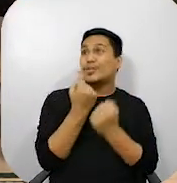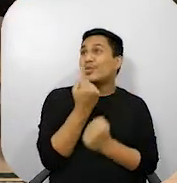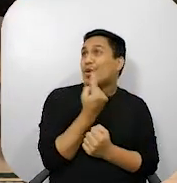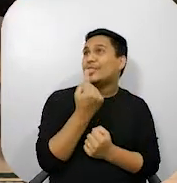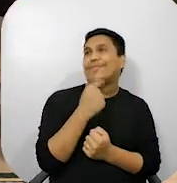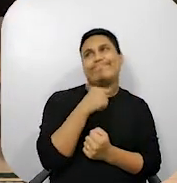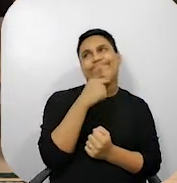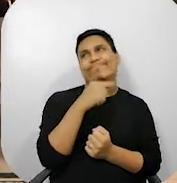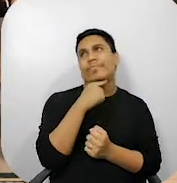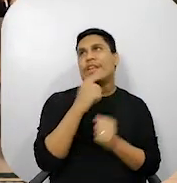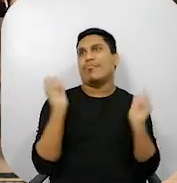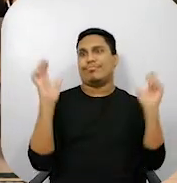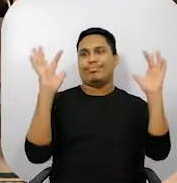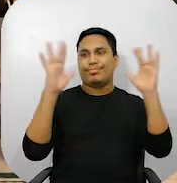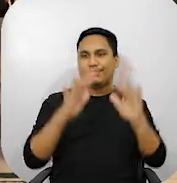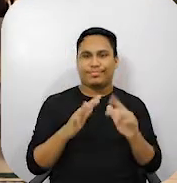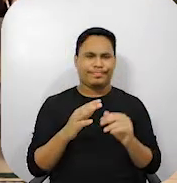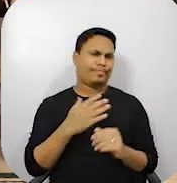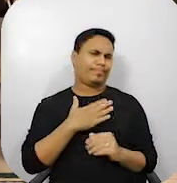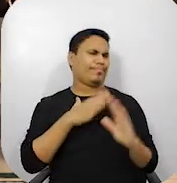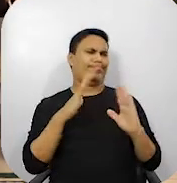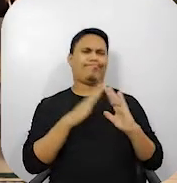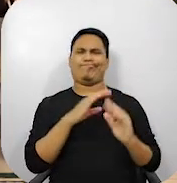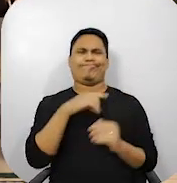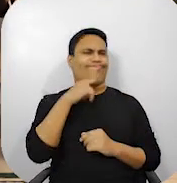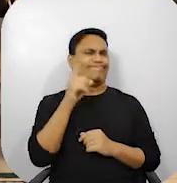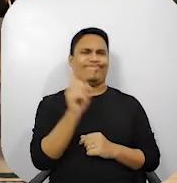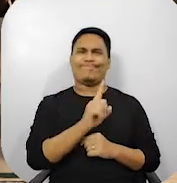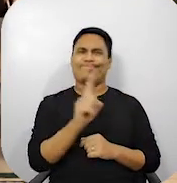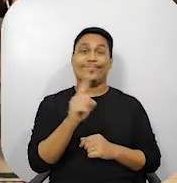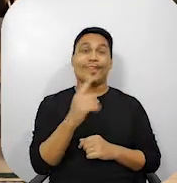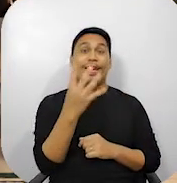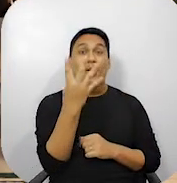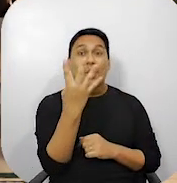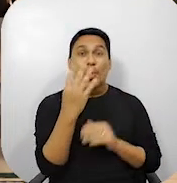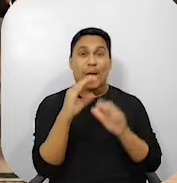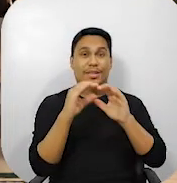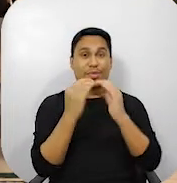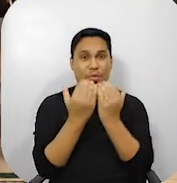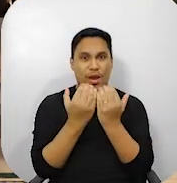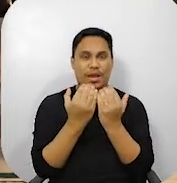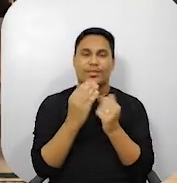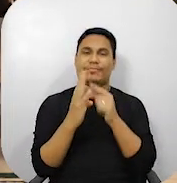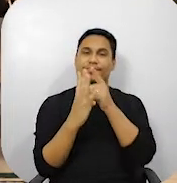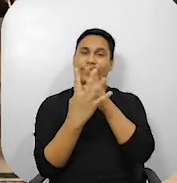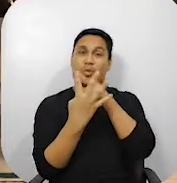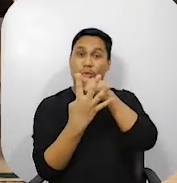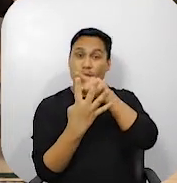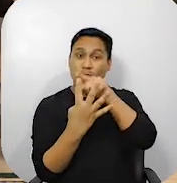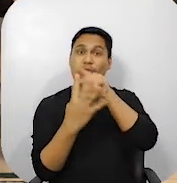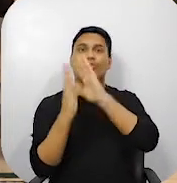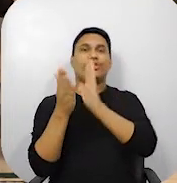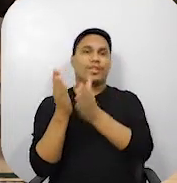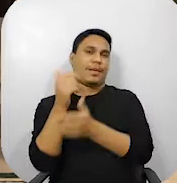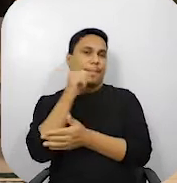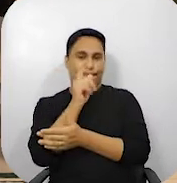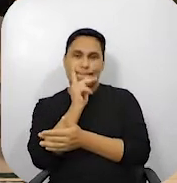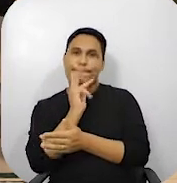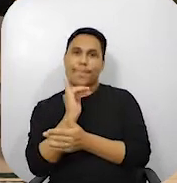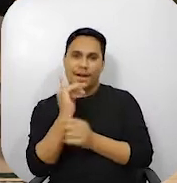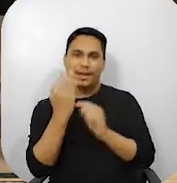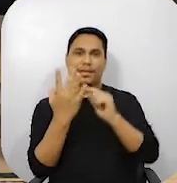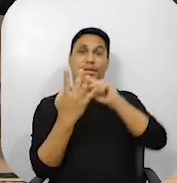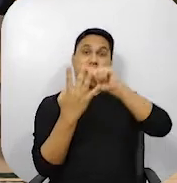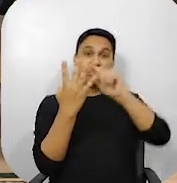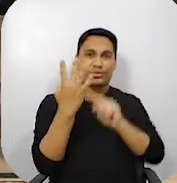então lá não tinha condição era um quarto 4 quartos 1 já era do casal os outros três gente é